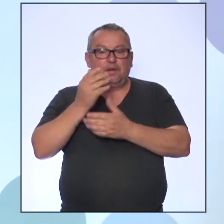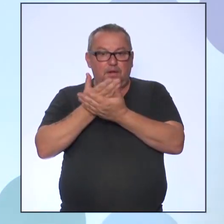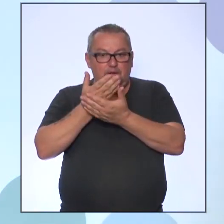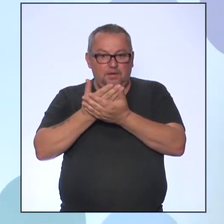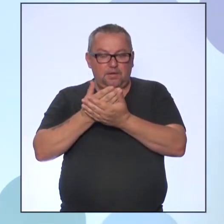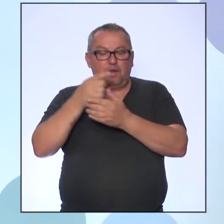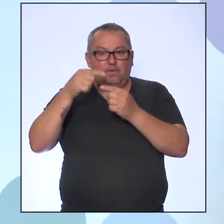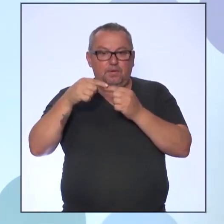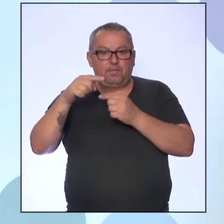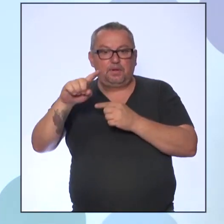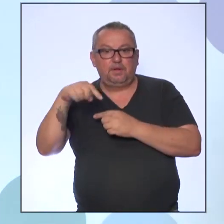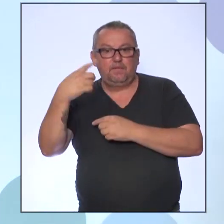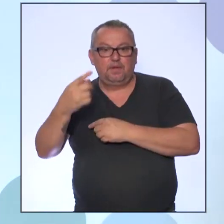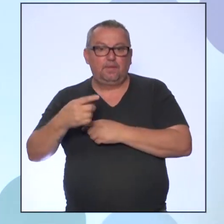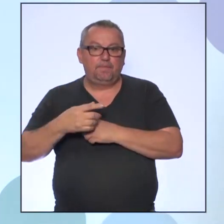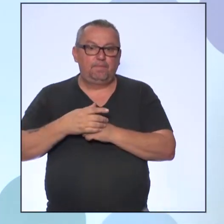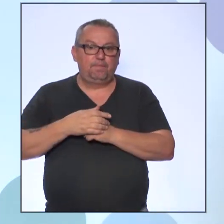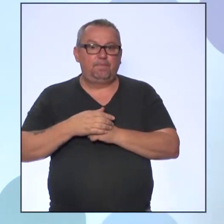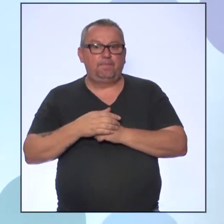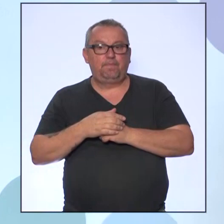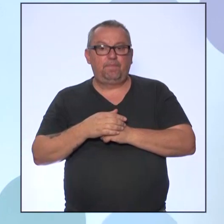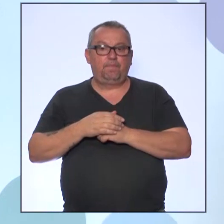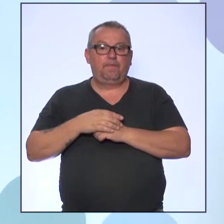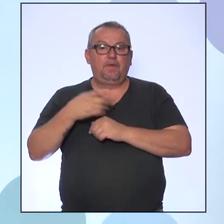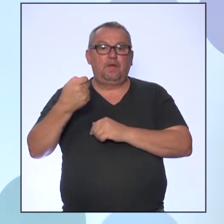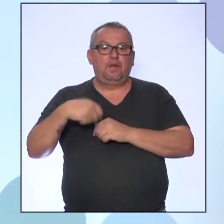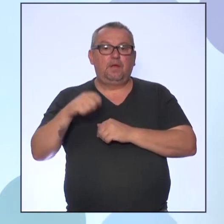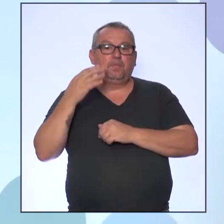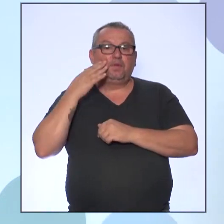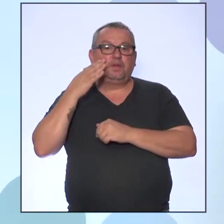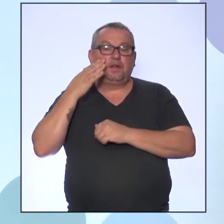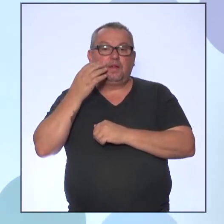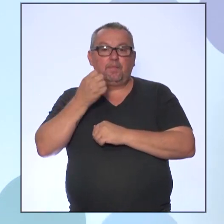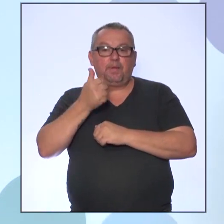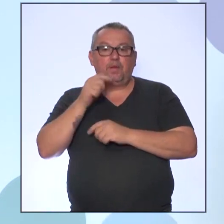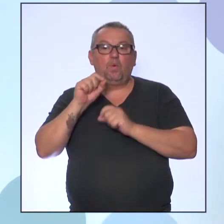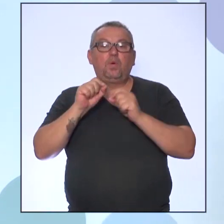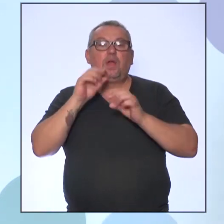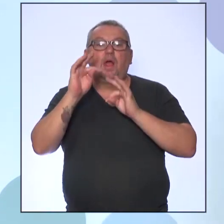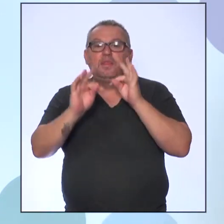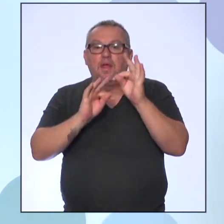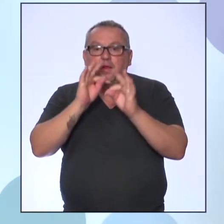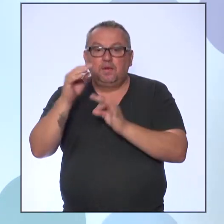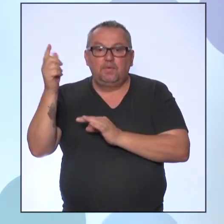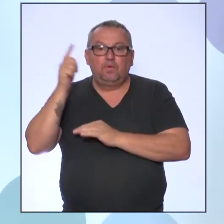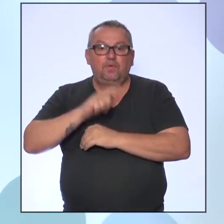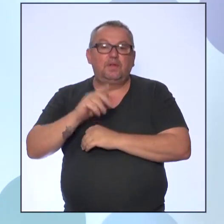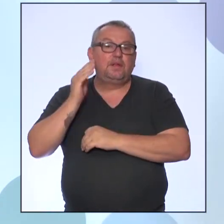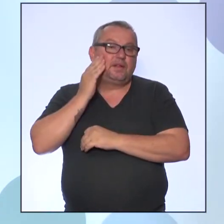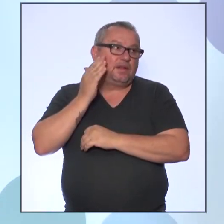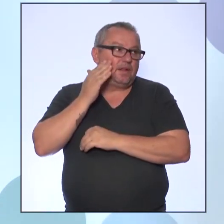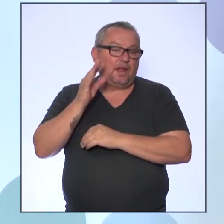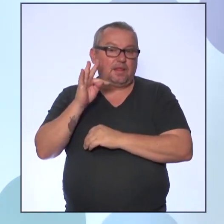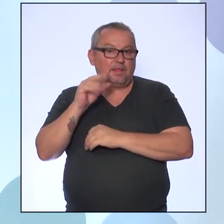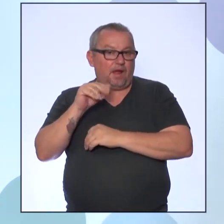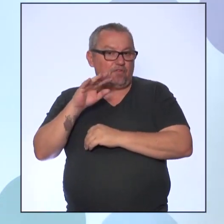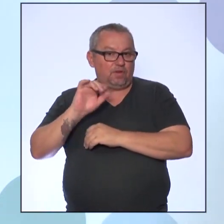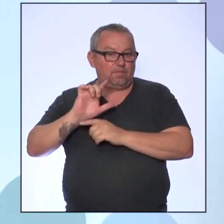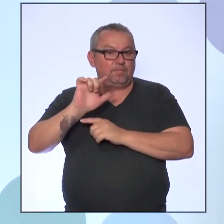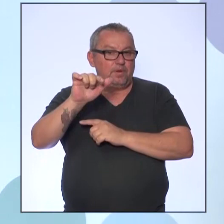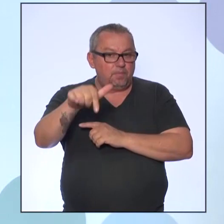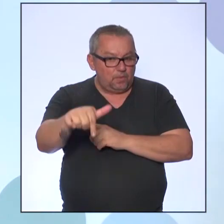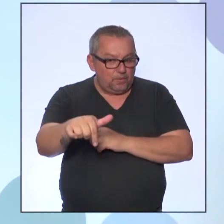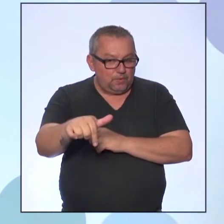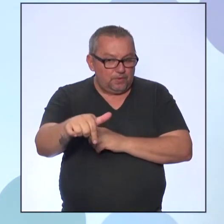na aula da semana que vem, tá? Então, assim, eu preciso entender bem o que é a técnica, né? Para conseguir compreender a tática mais lá na frente, tá